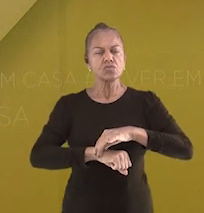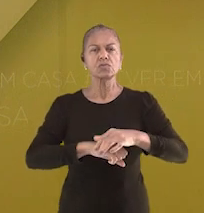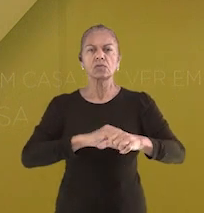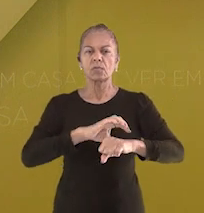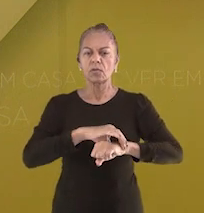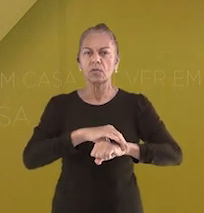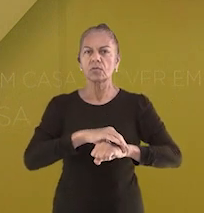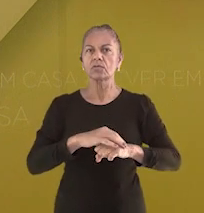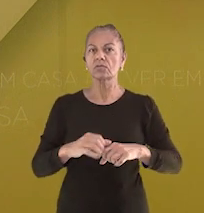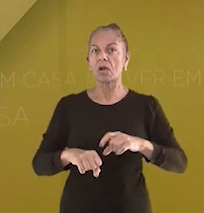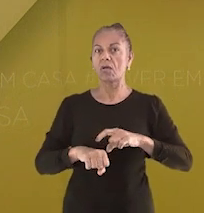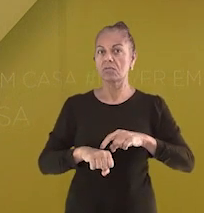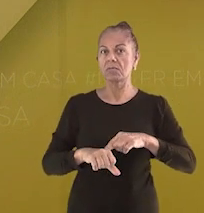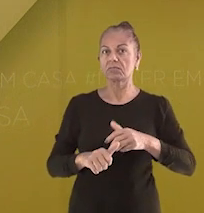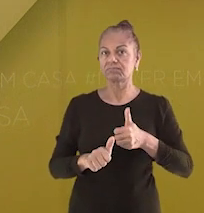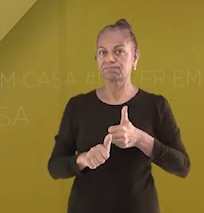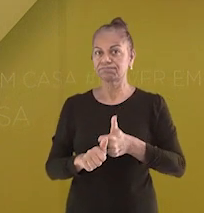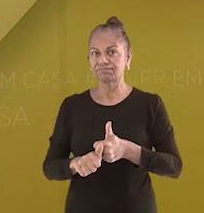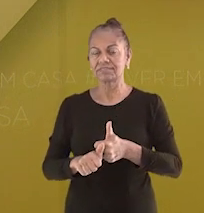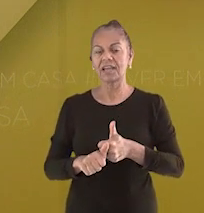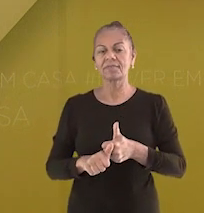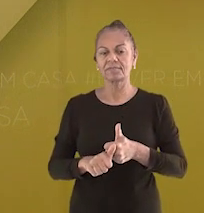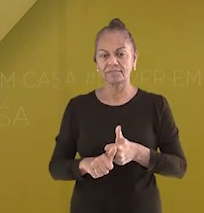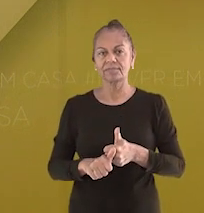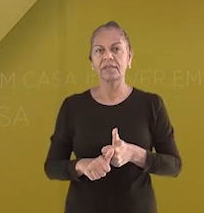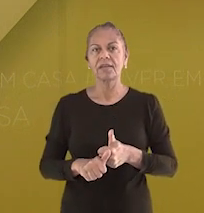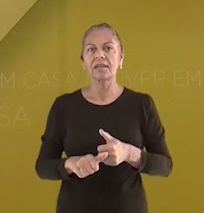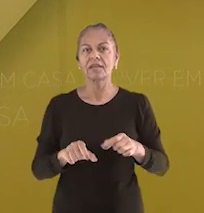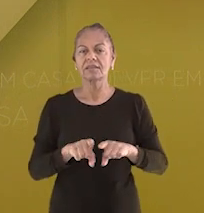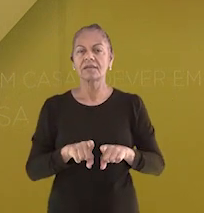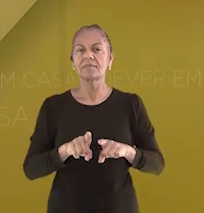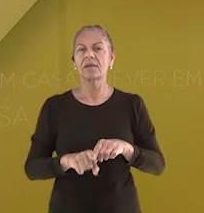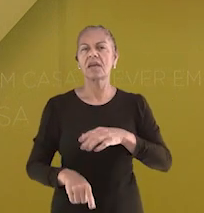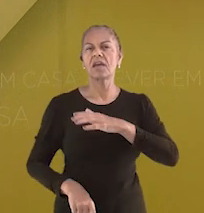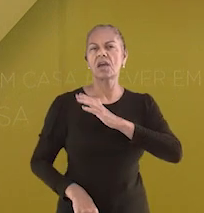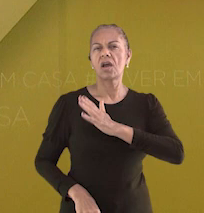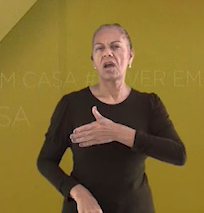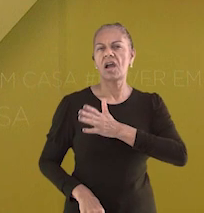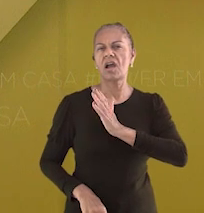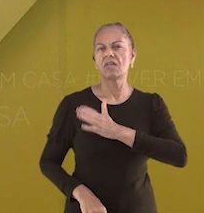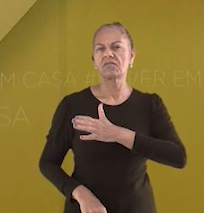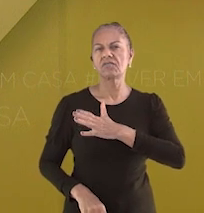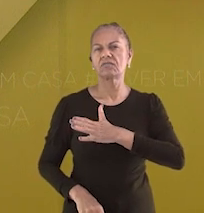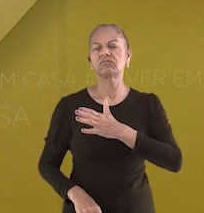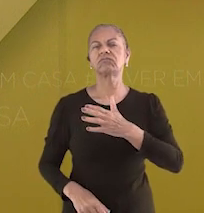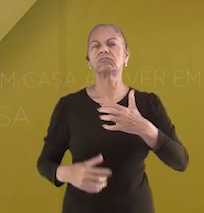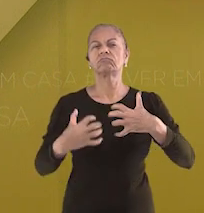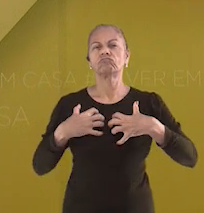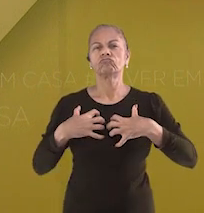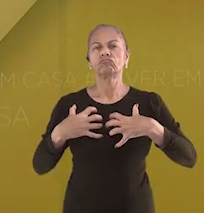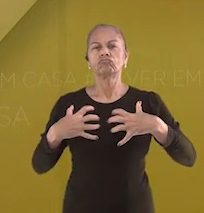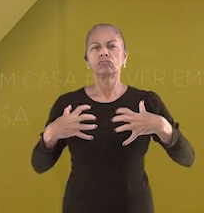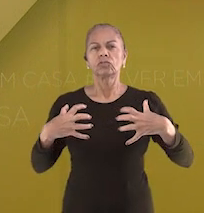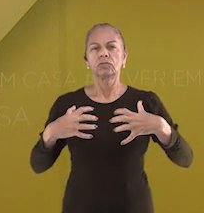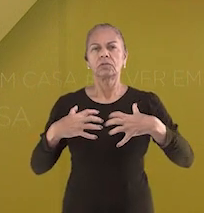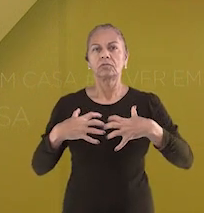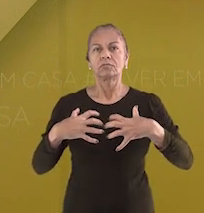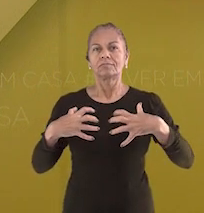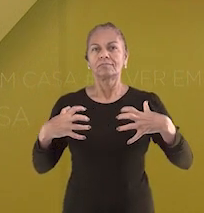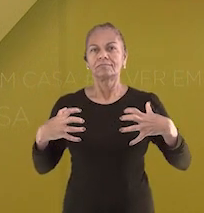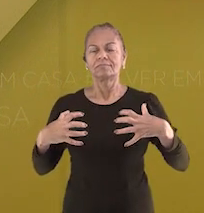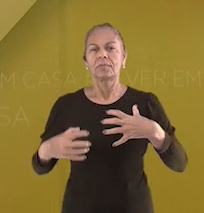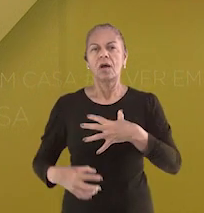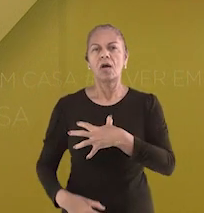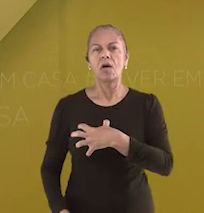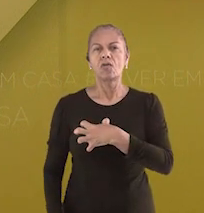como tem duração maior, aumenta a capacidade cardiovascular e pulmonar. Isso tudo porque o corpo precisa